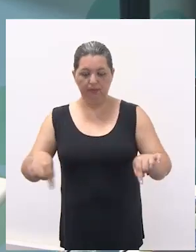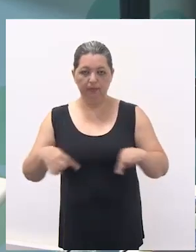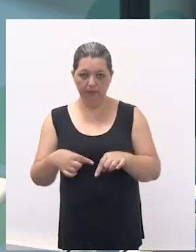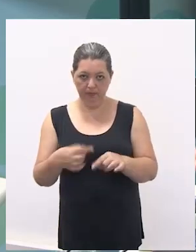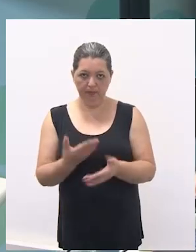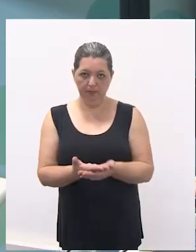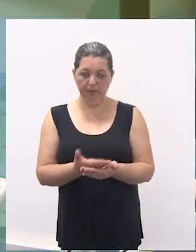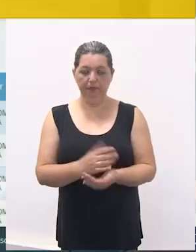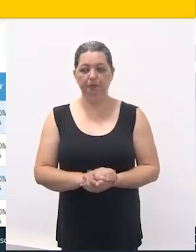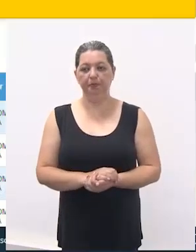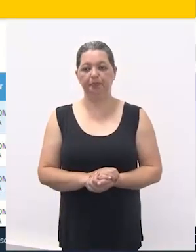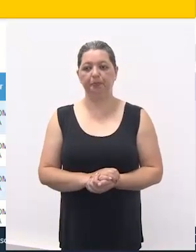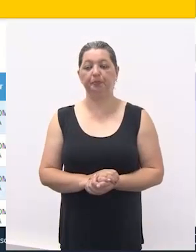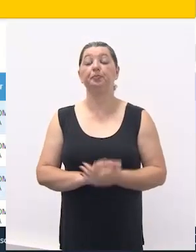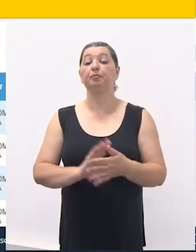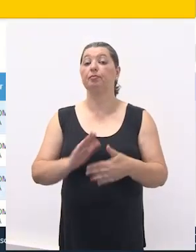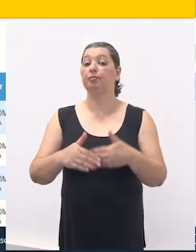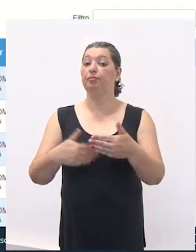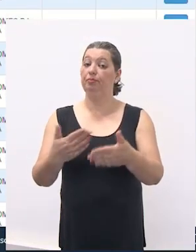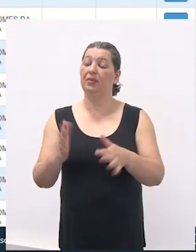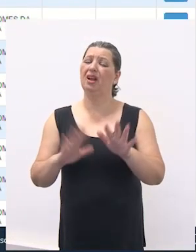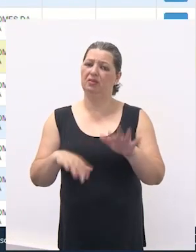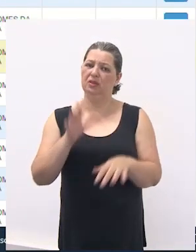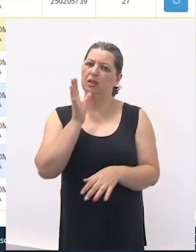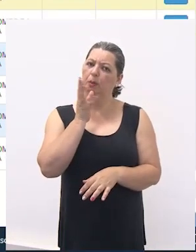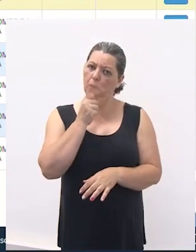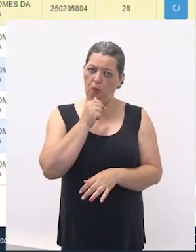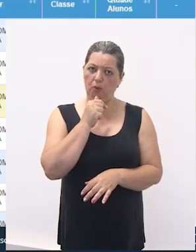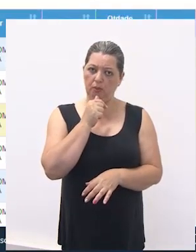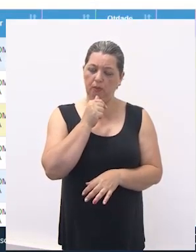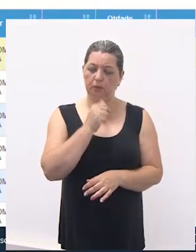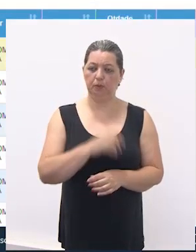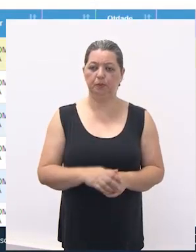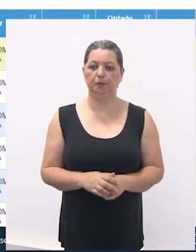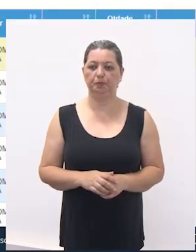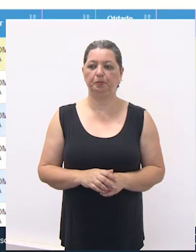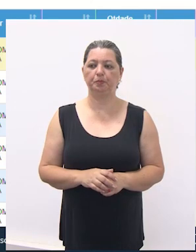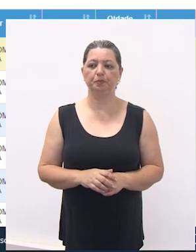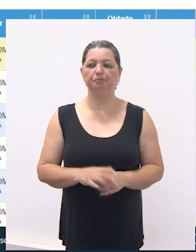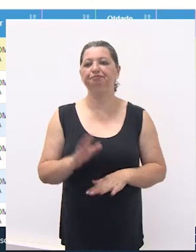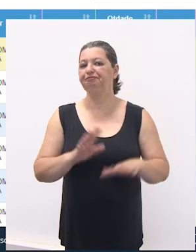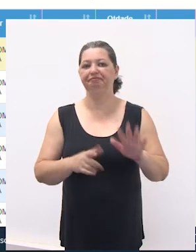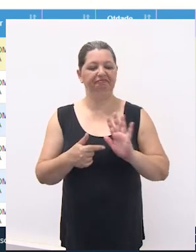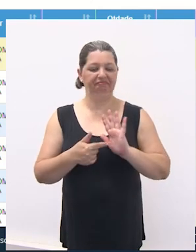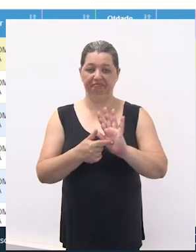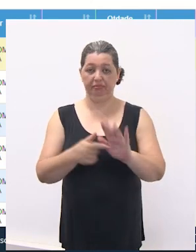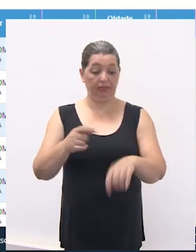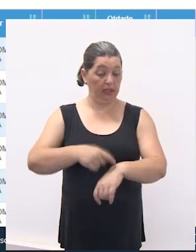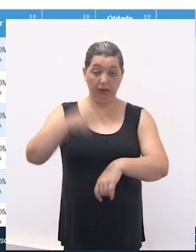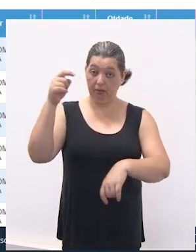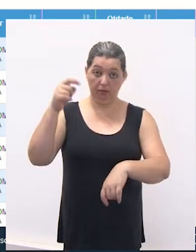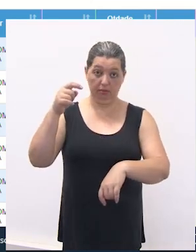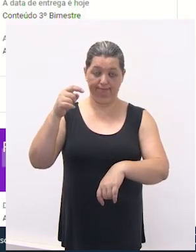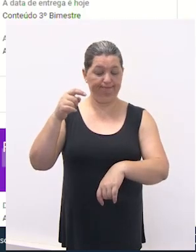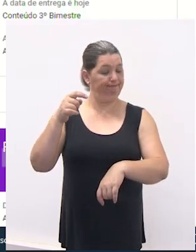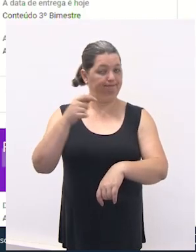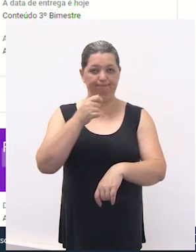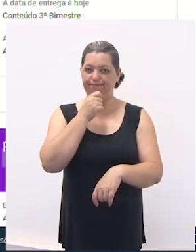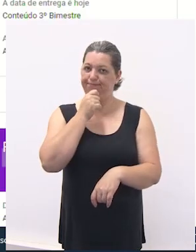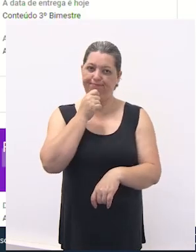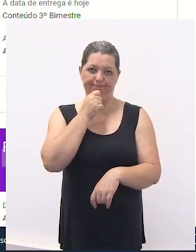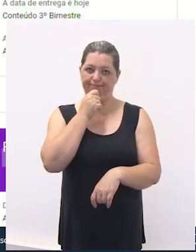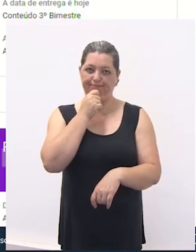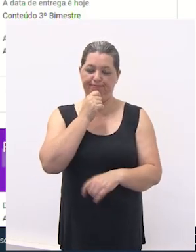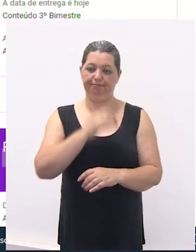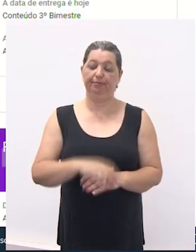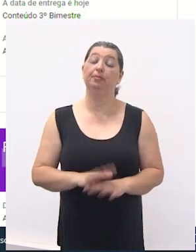Então, pessoal, esse processo, às vezes, ele demora um pouquinho, né? Às vezes, ele não acontece de imediato. E,